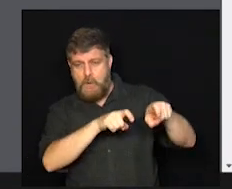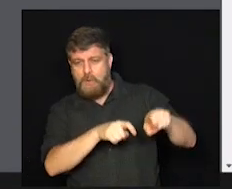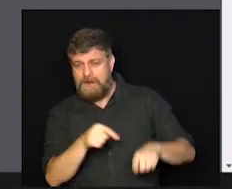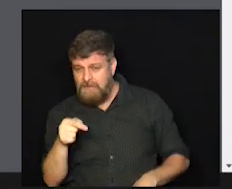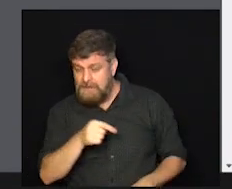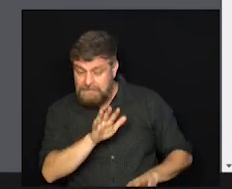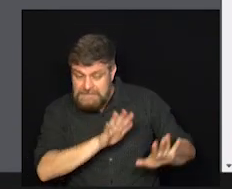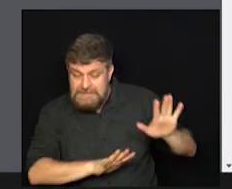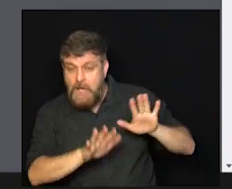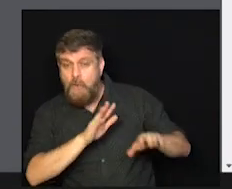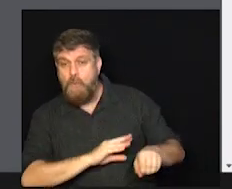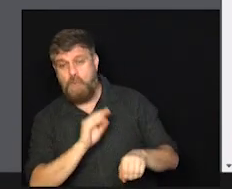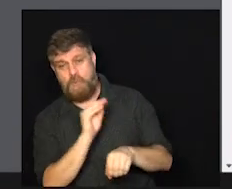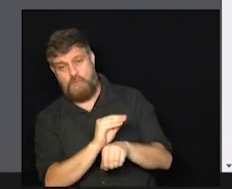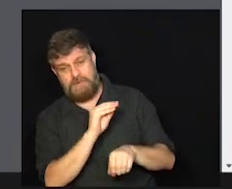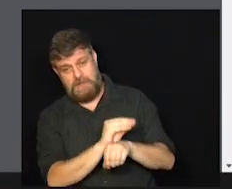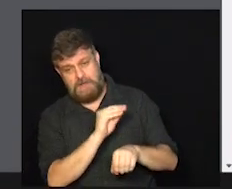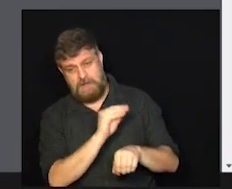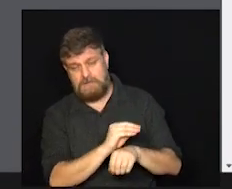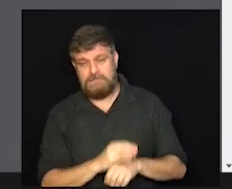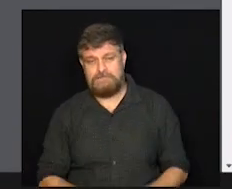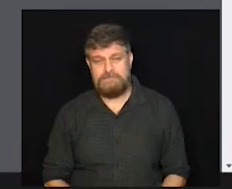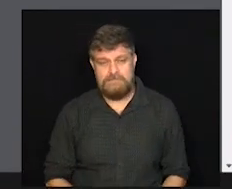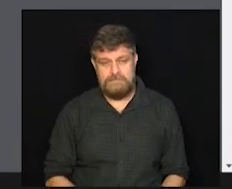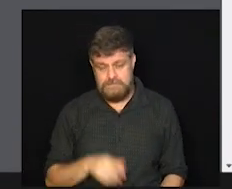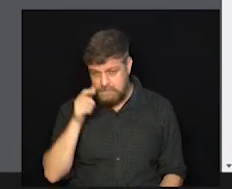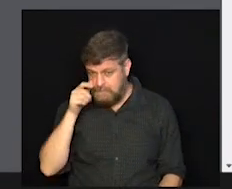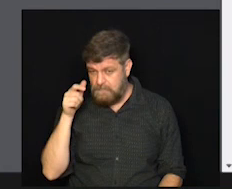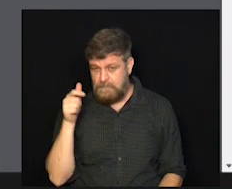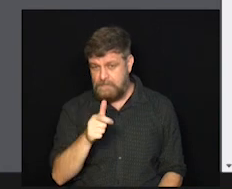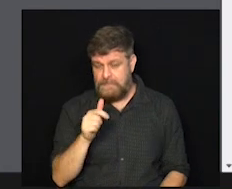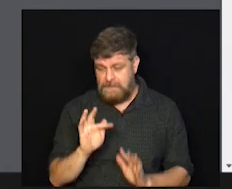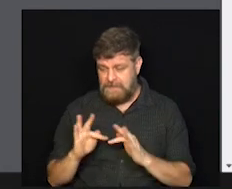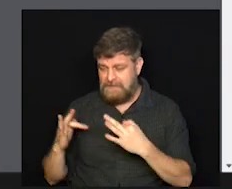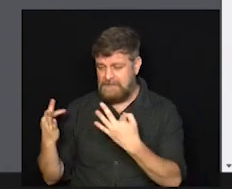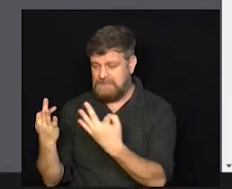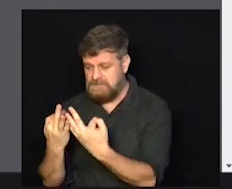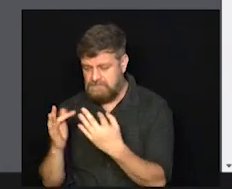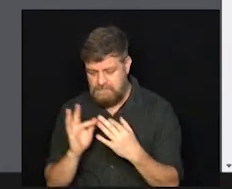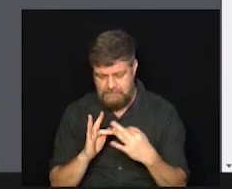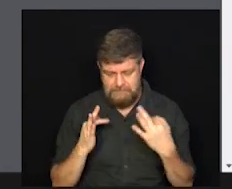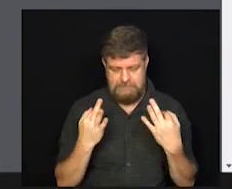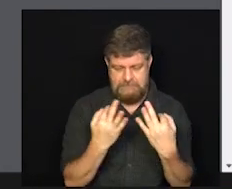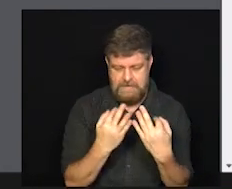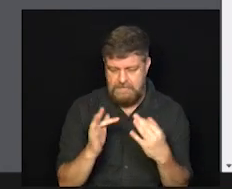cuidado. Interessante aqui, dentro dessas famílias, eu queria destacar